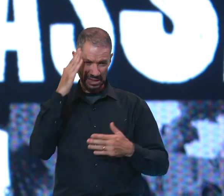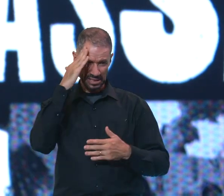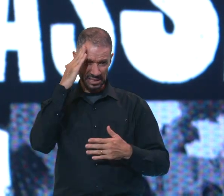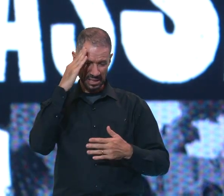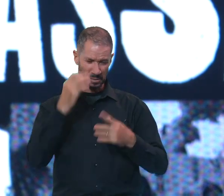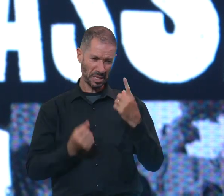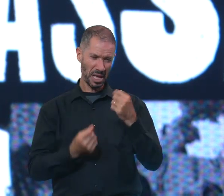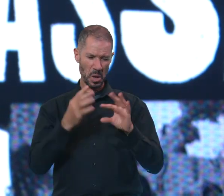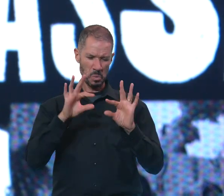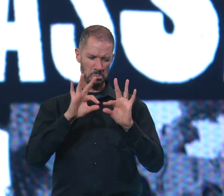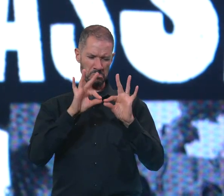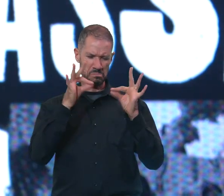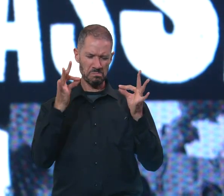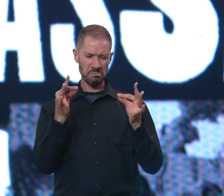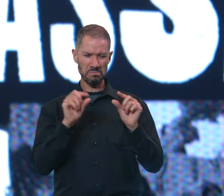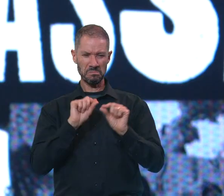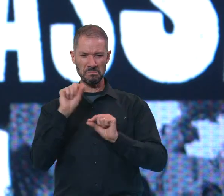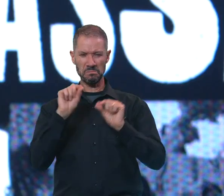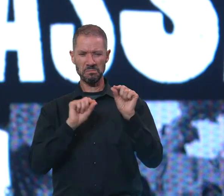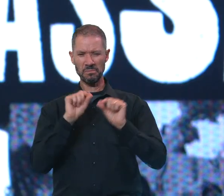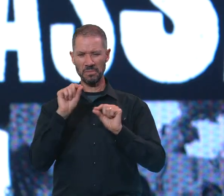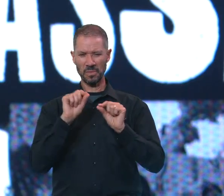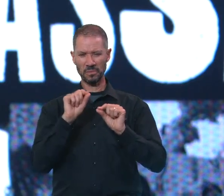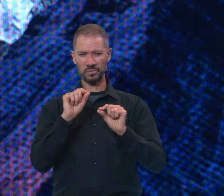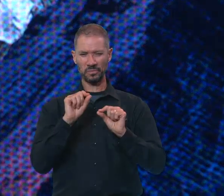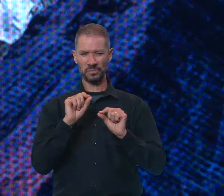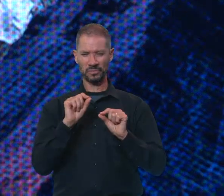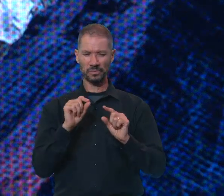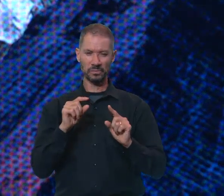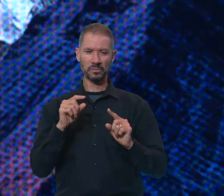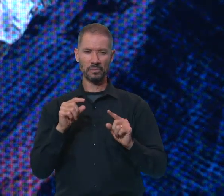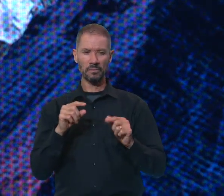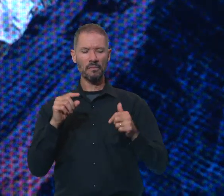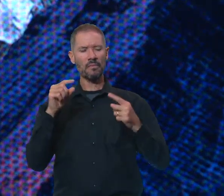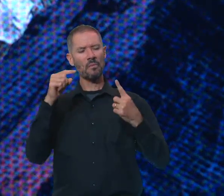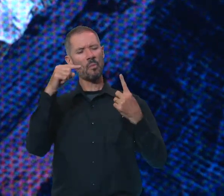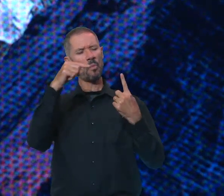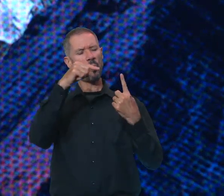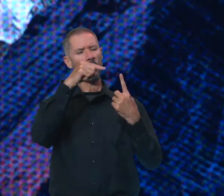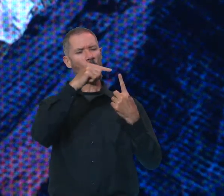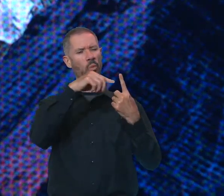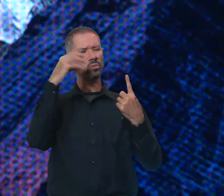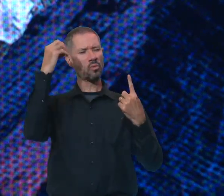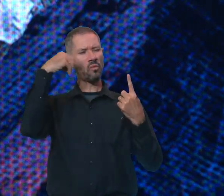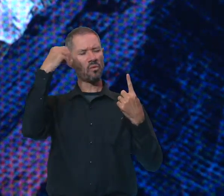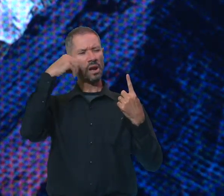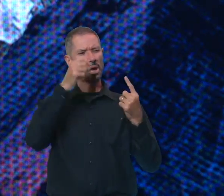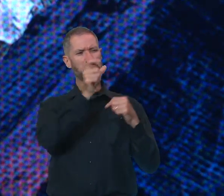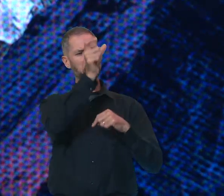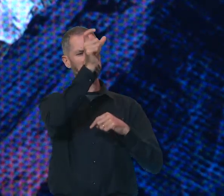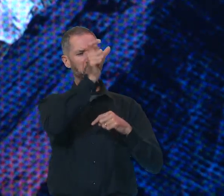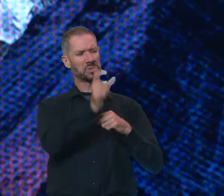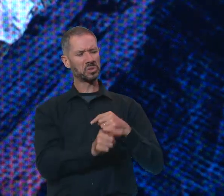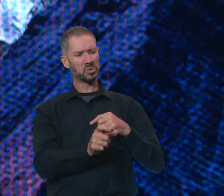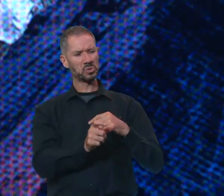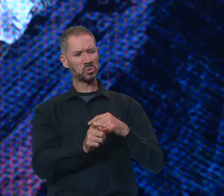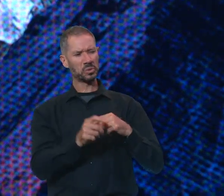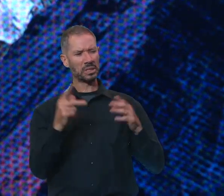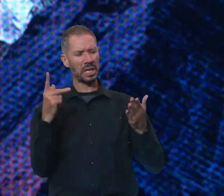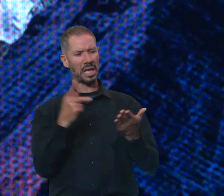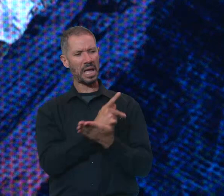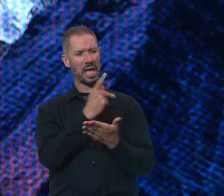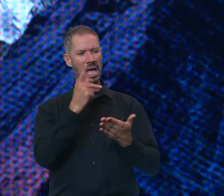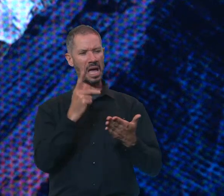algo em comum? Quando o ponto fraco de um super-herói é revelado, os vilões fazem